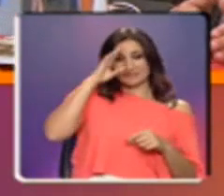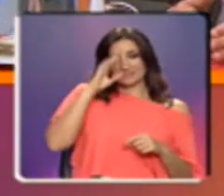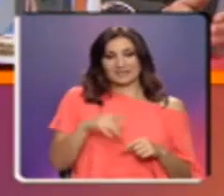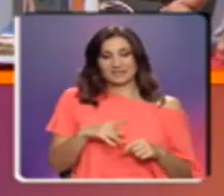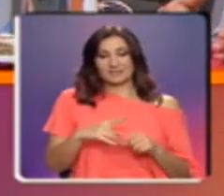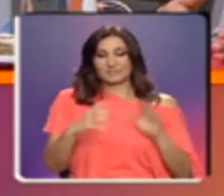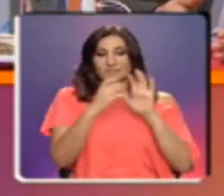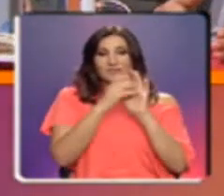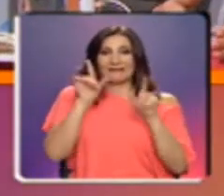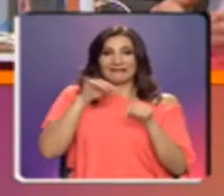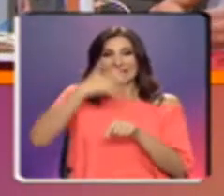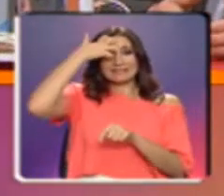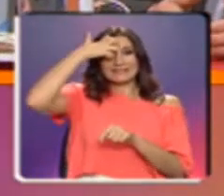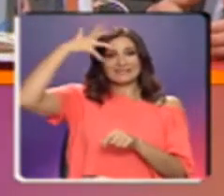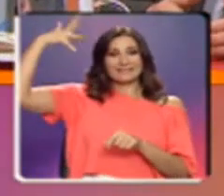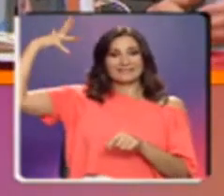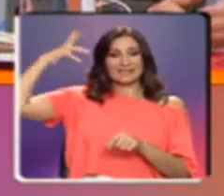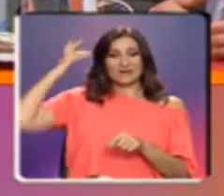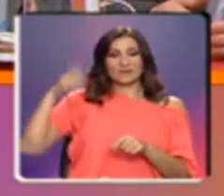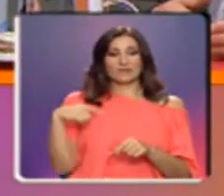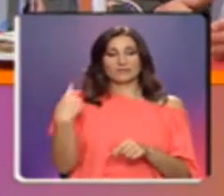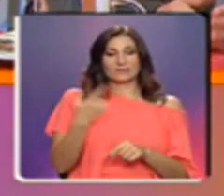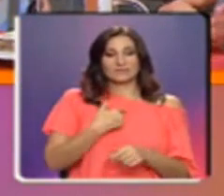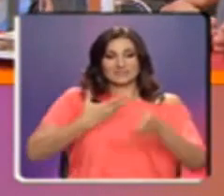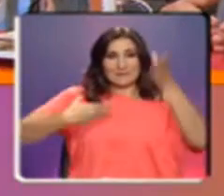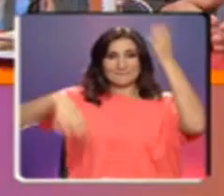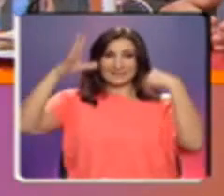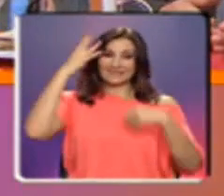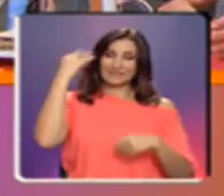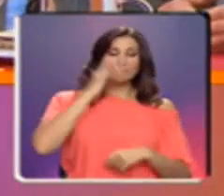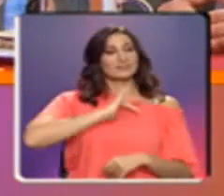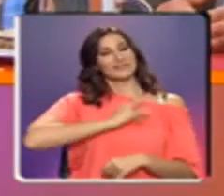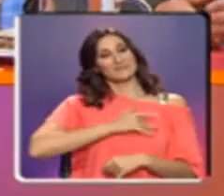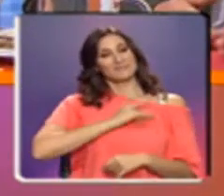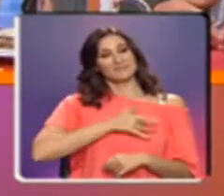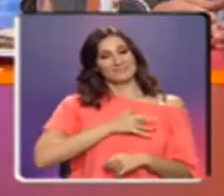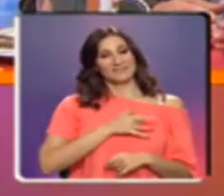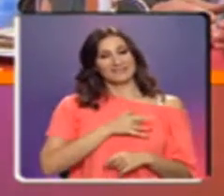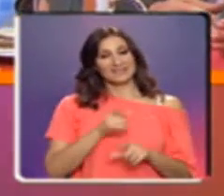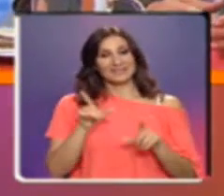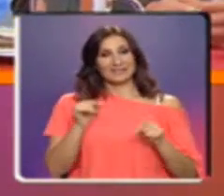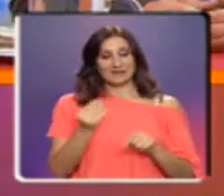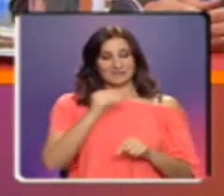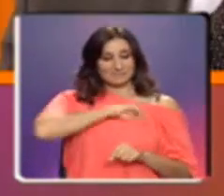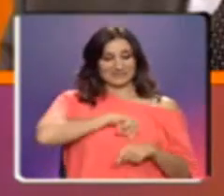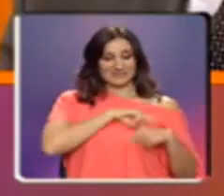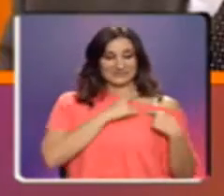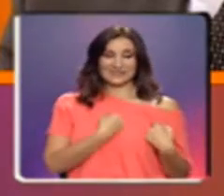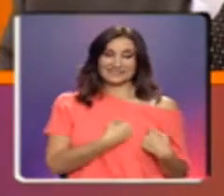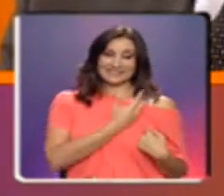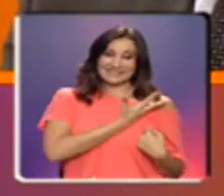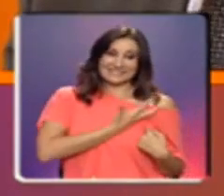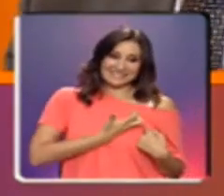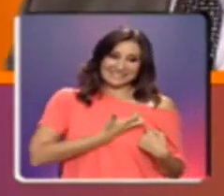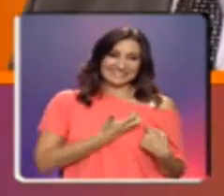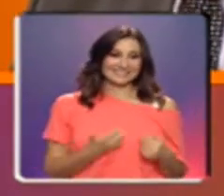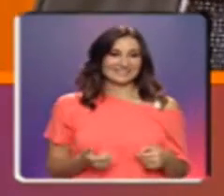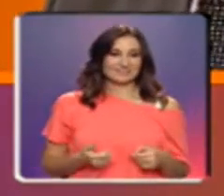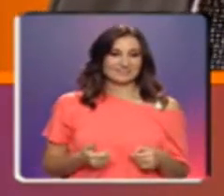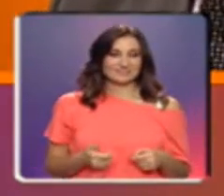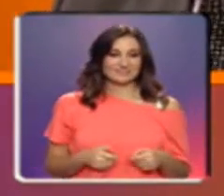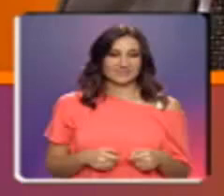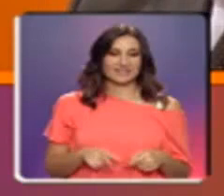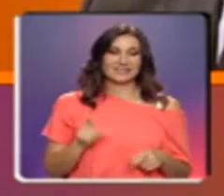signo do leão. Nós aprendemos a amá-lo e a trazê-lo no coração. E foi